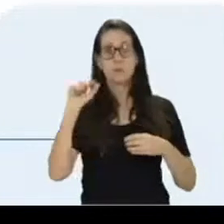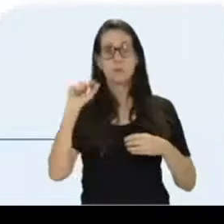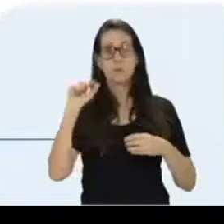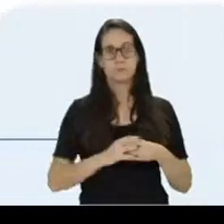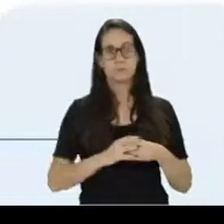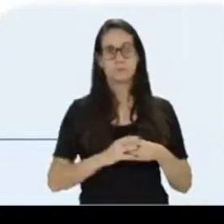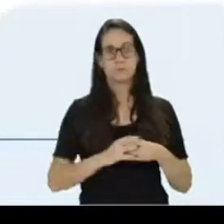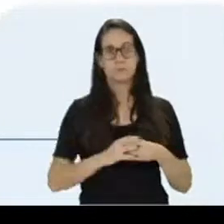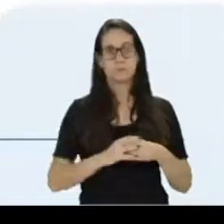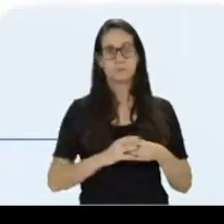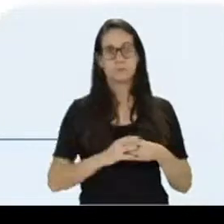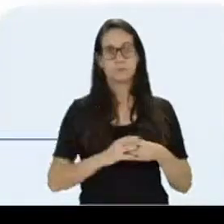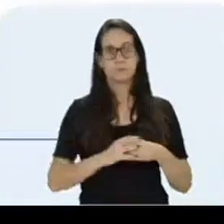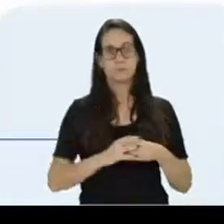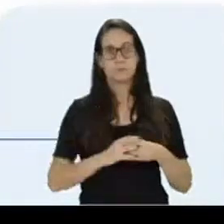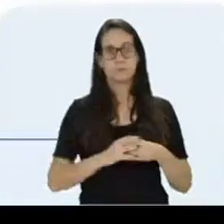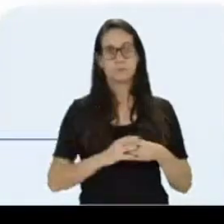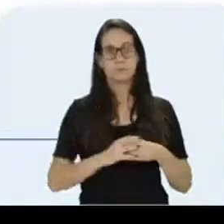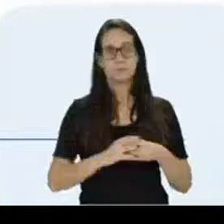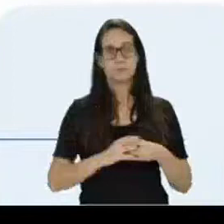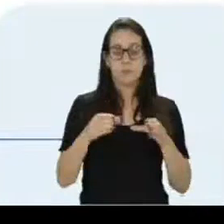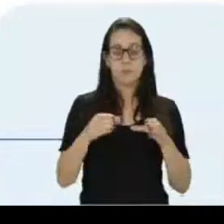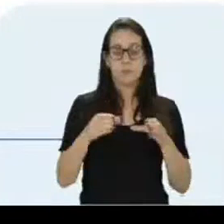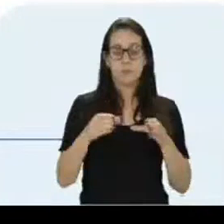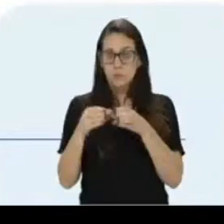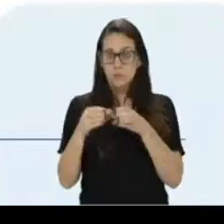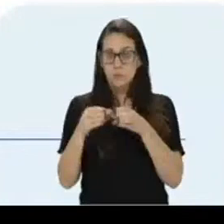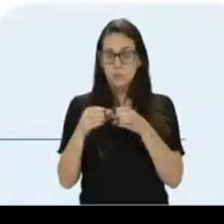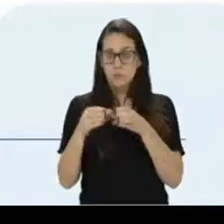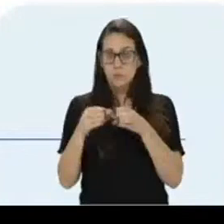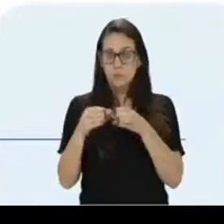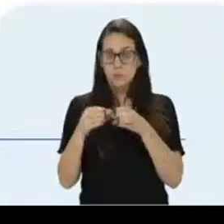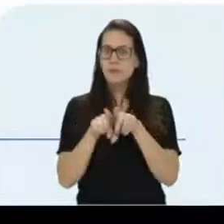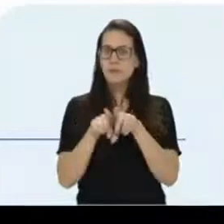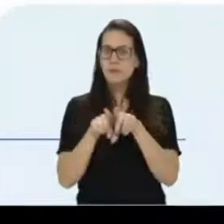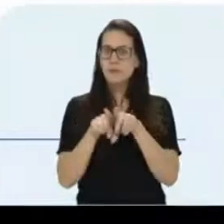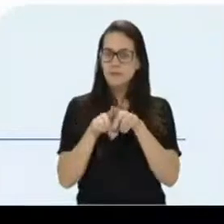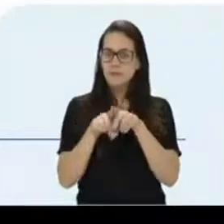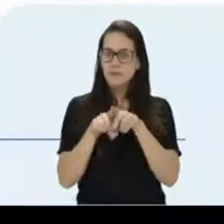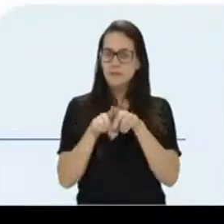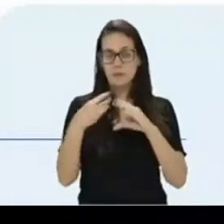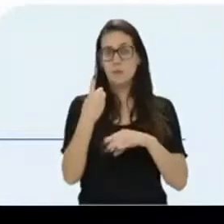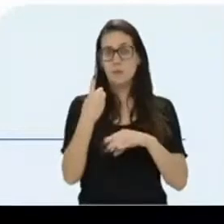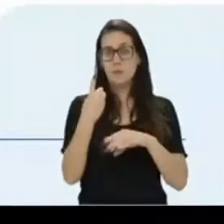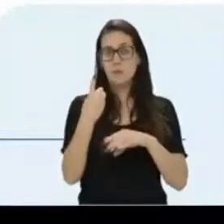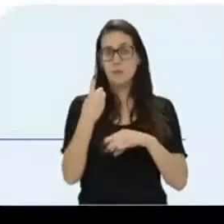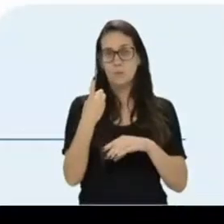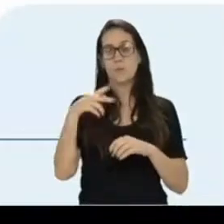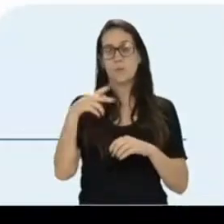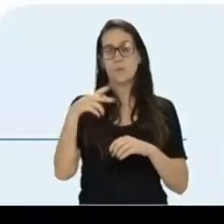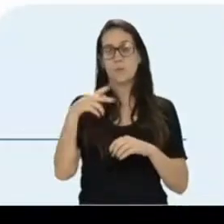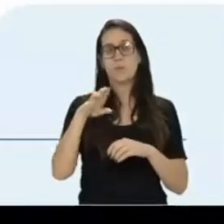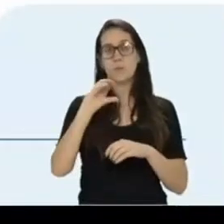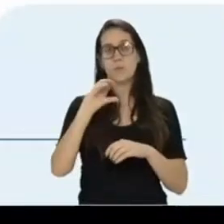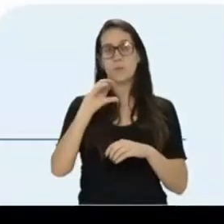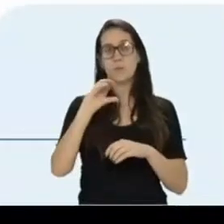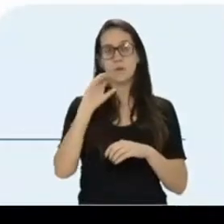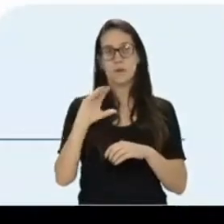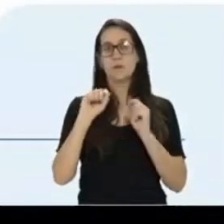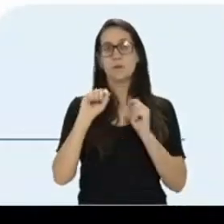segundo domínio que também são unicelulares e são formados por essas células procariontes, que é o domínio